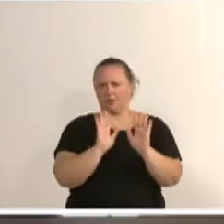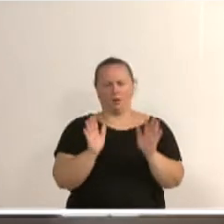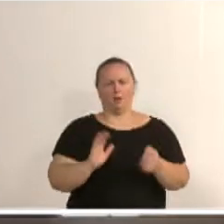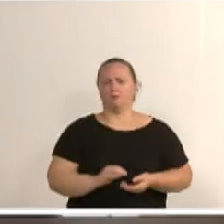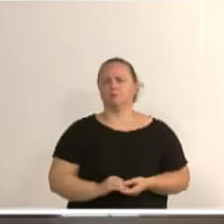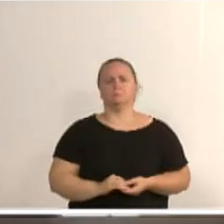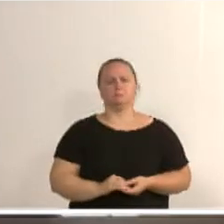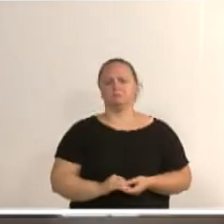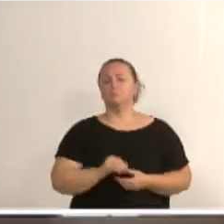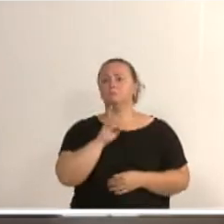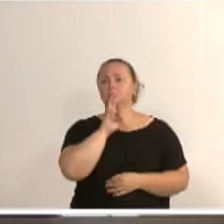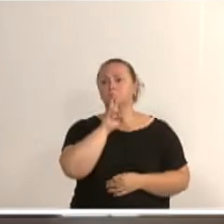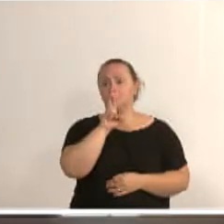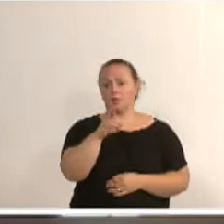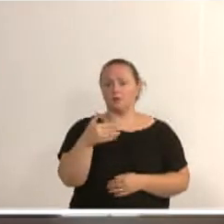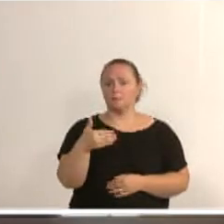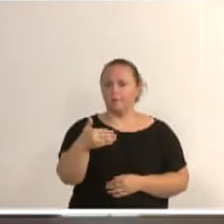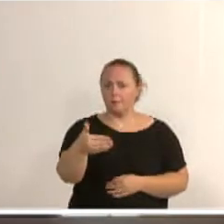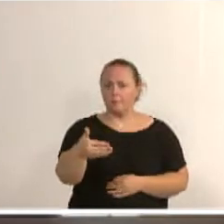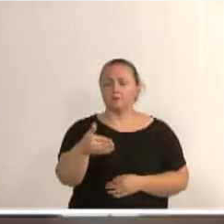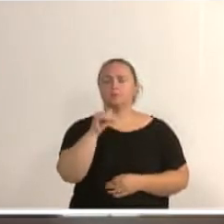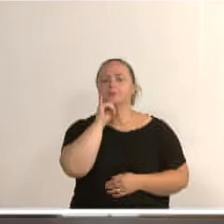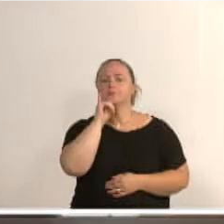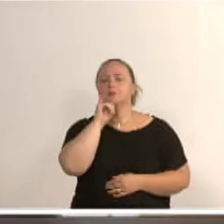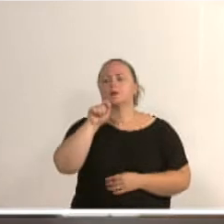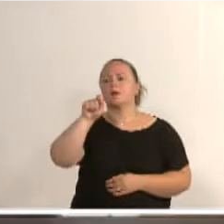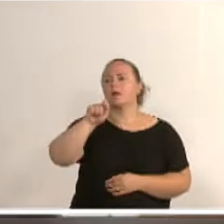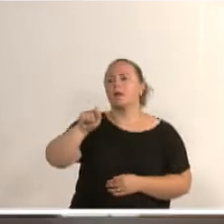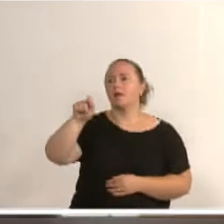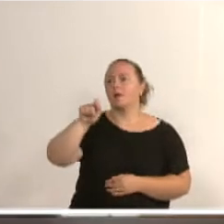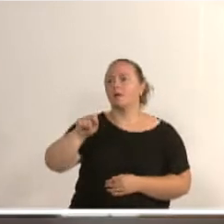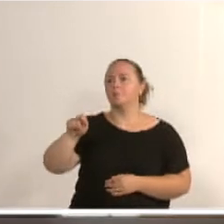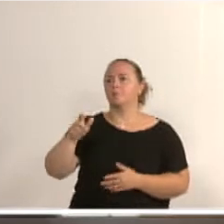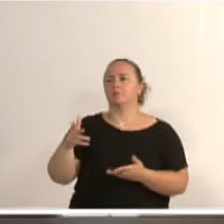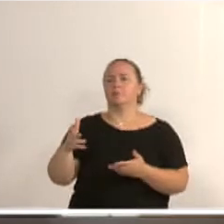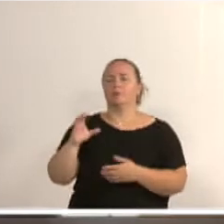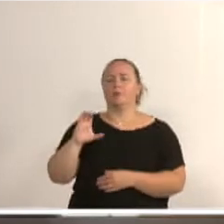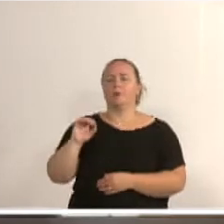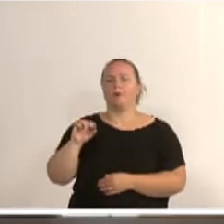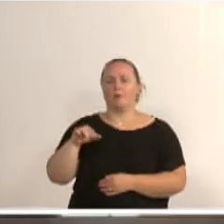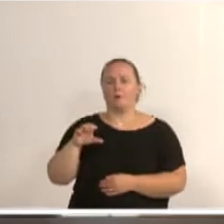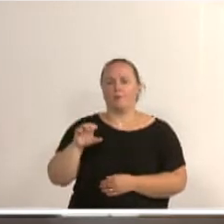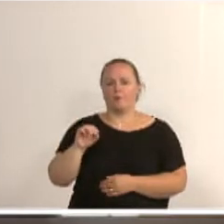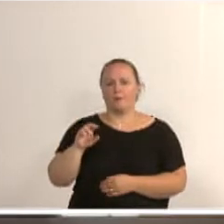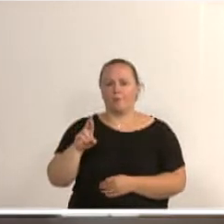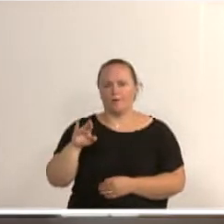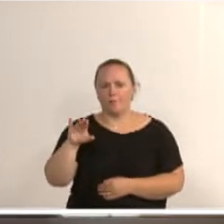ter respostas, como a Associação do Concórdia, como a senhora que falou lá